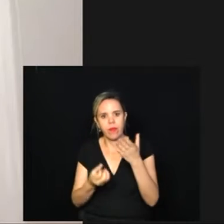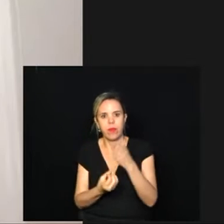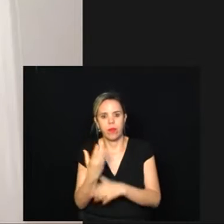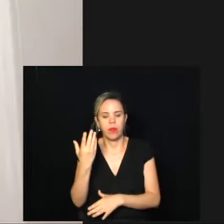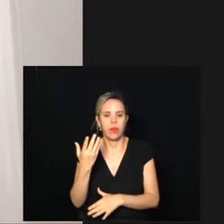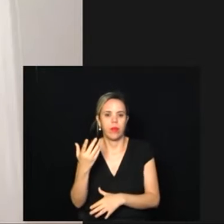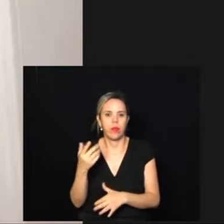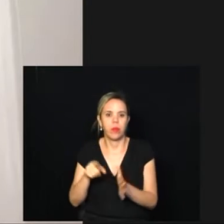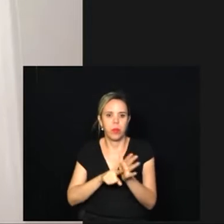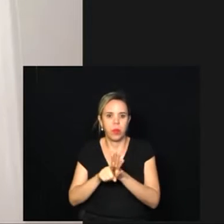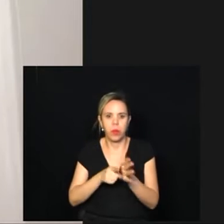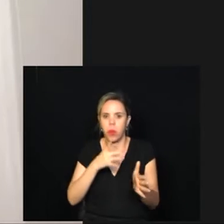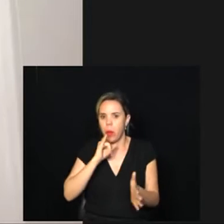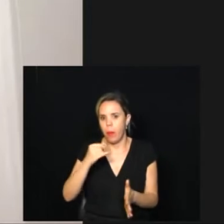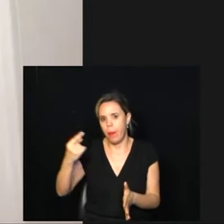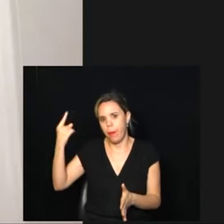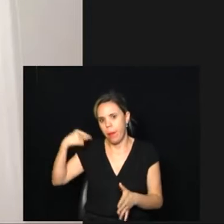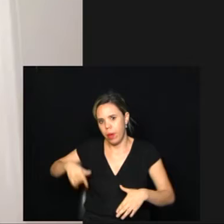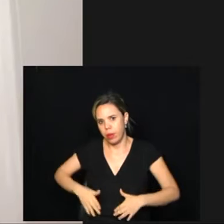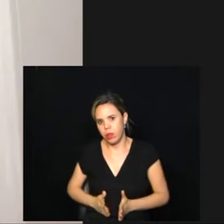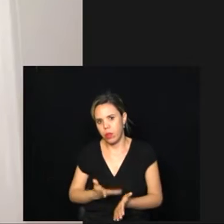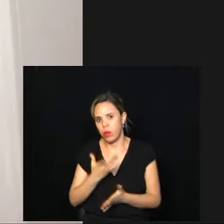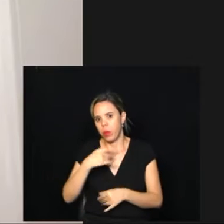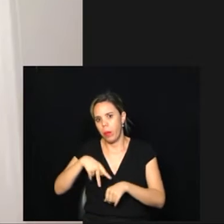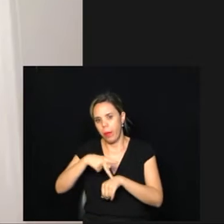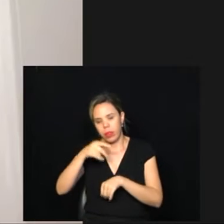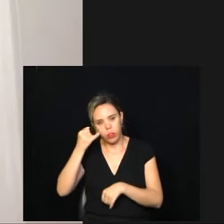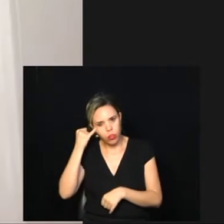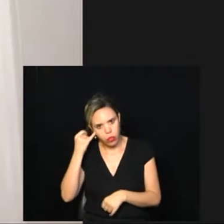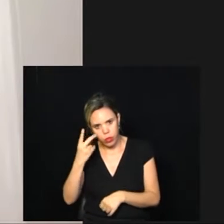raízes, sabe? Meu pai nasceu no Japão,